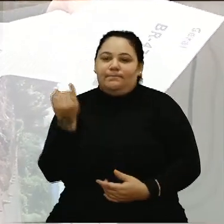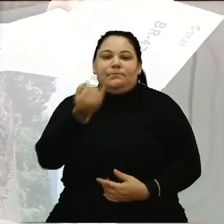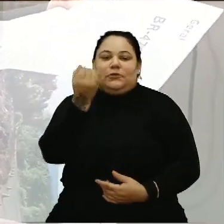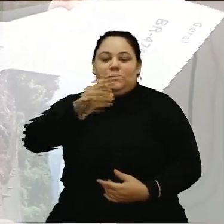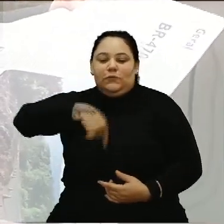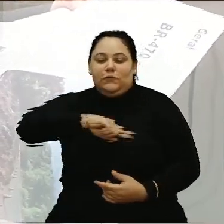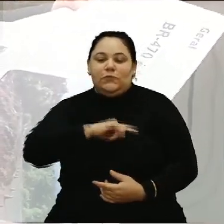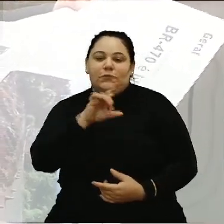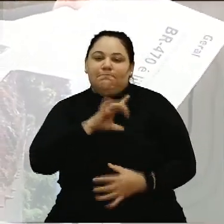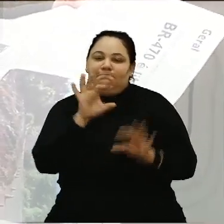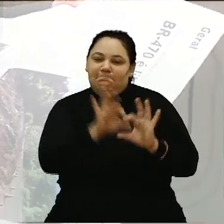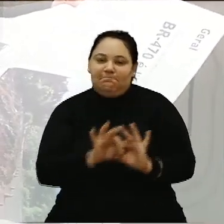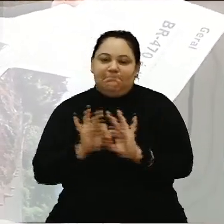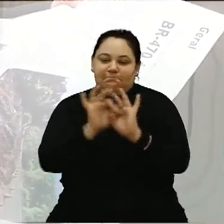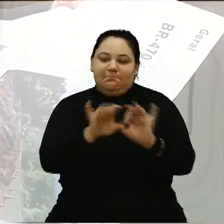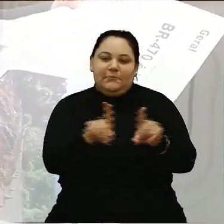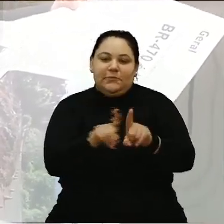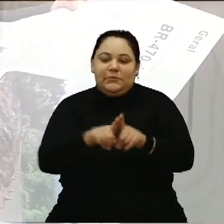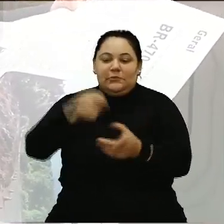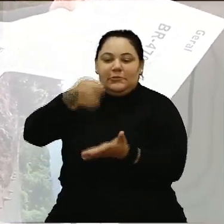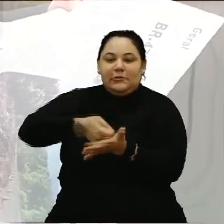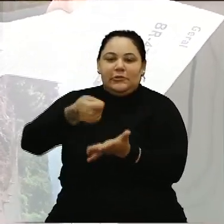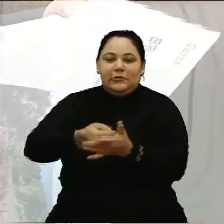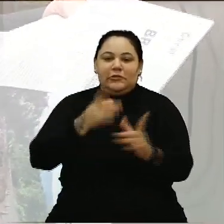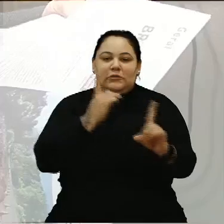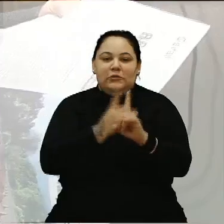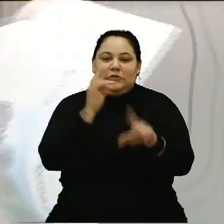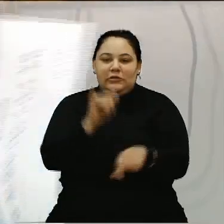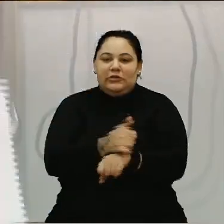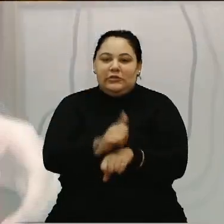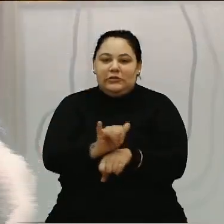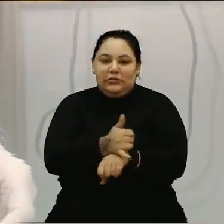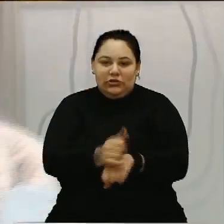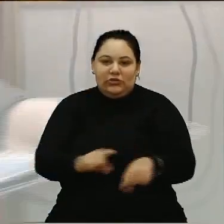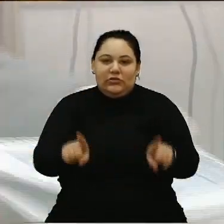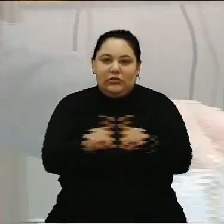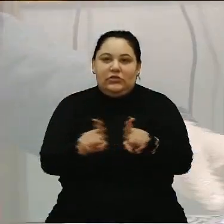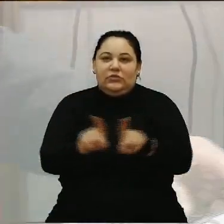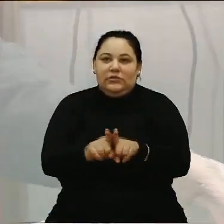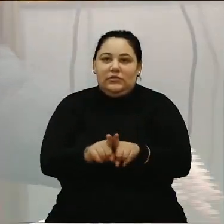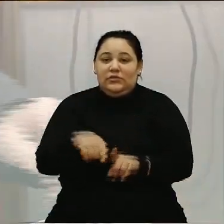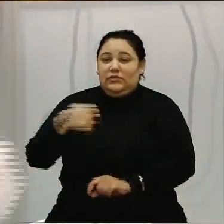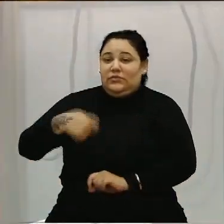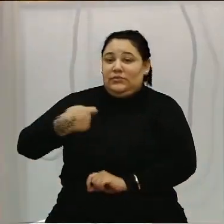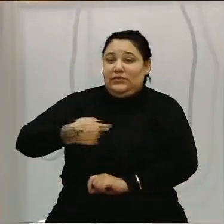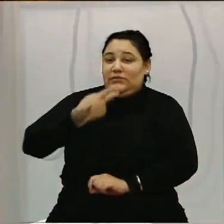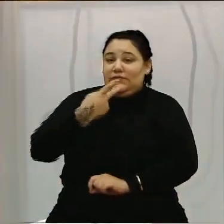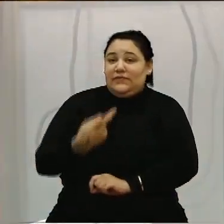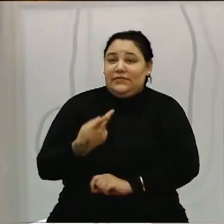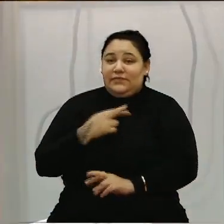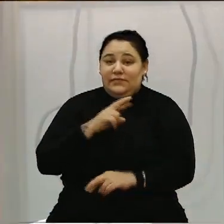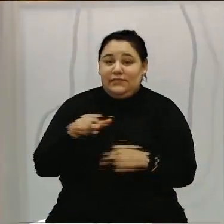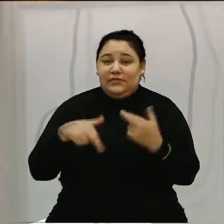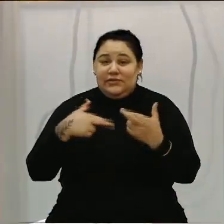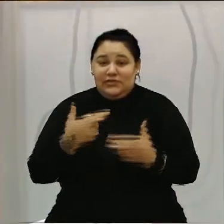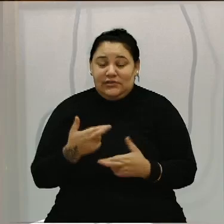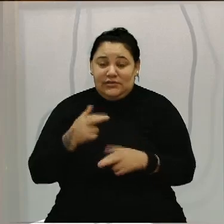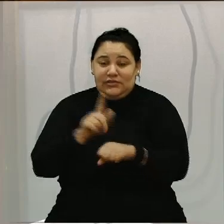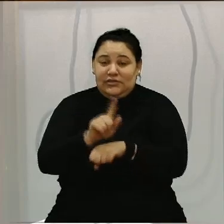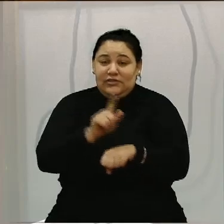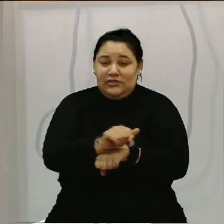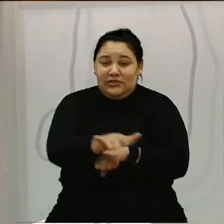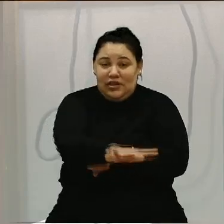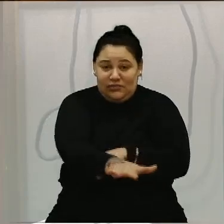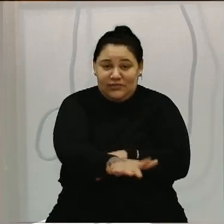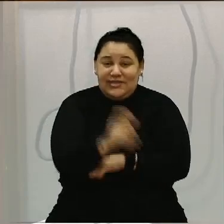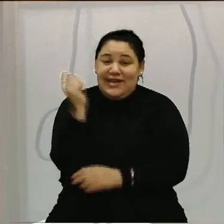esteja unidos, né, buscando alternativas, buscando soluções. Não preciso nem falar da situação de Galópolis, gravíssima, né? Tivemos pessoas